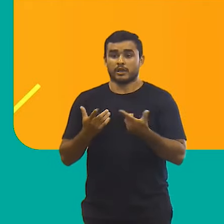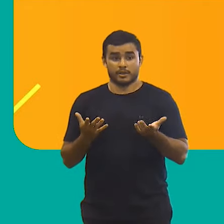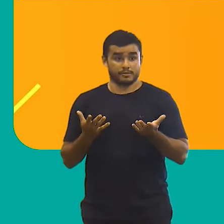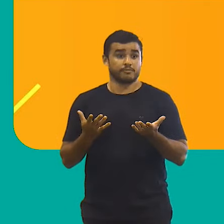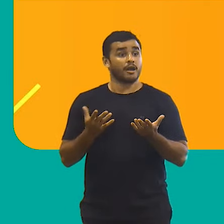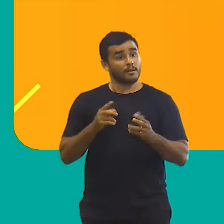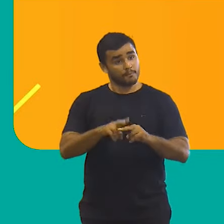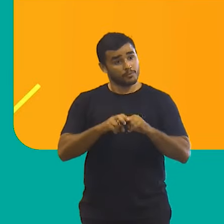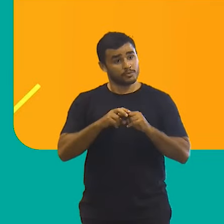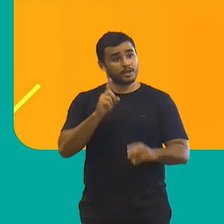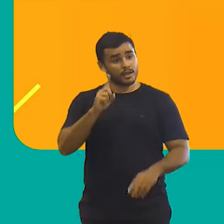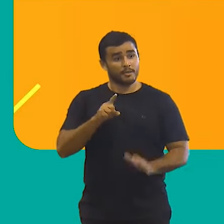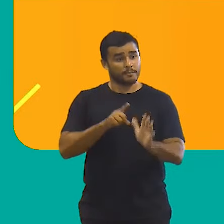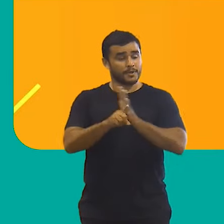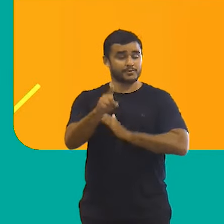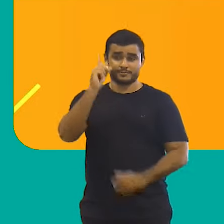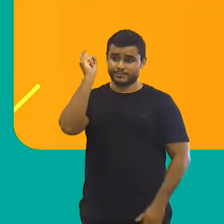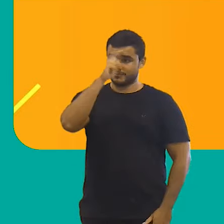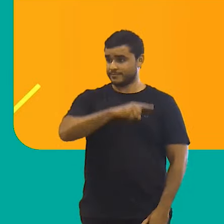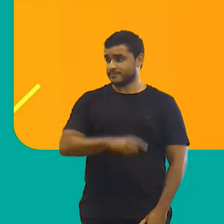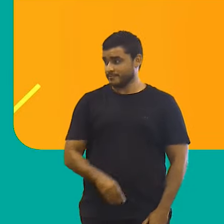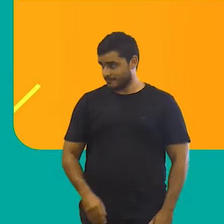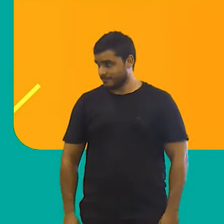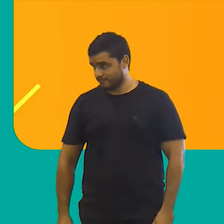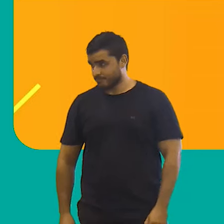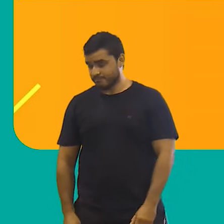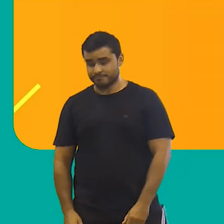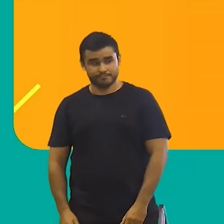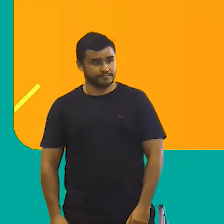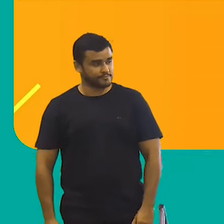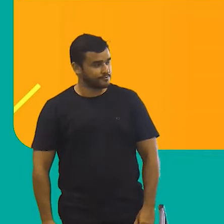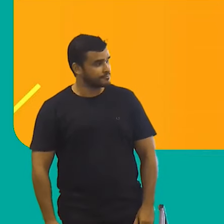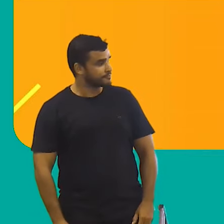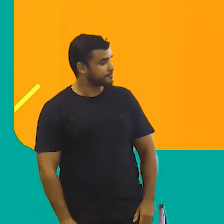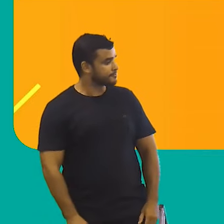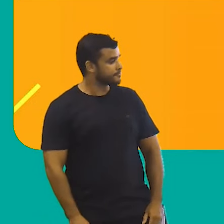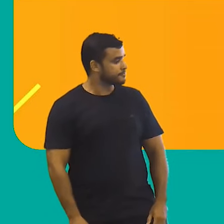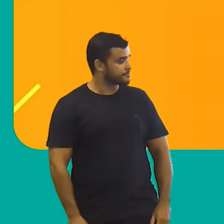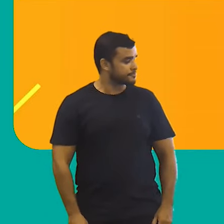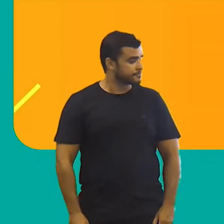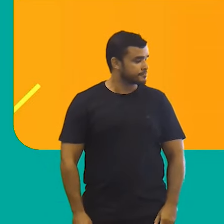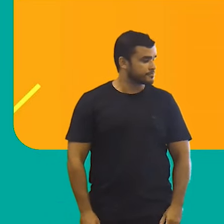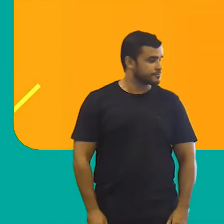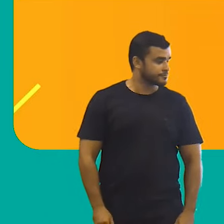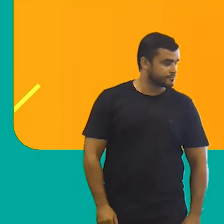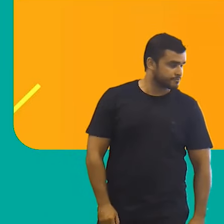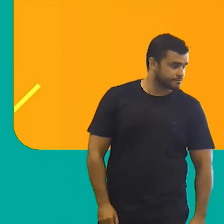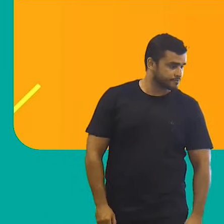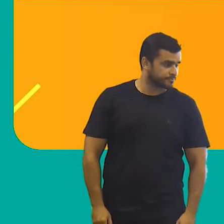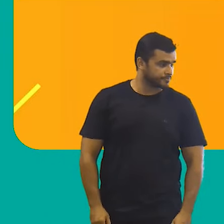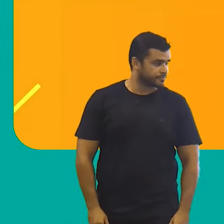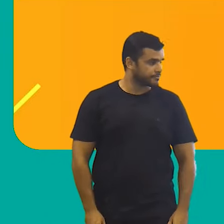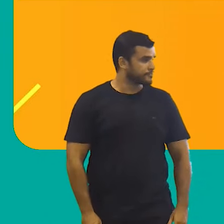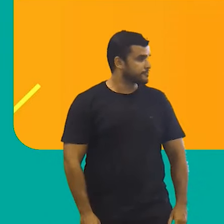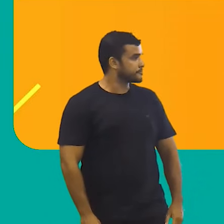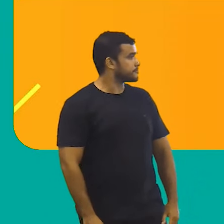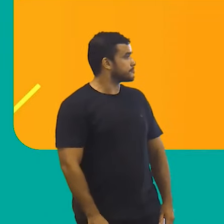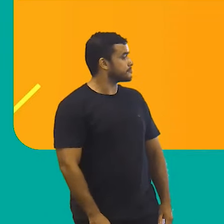qualquer um. Então essa questão já foi uma questão difícil. E essa próxima, o que será?